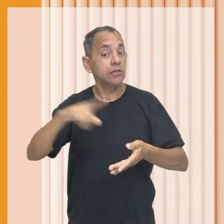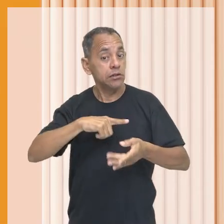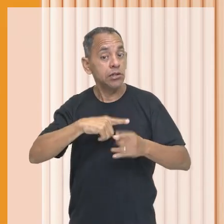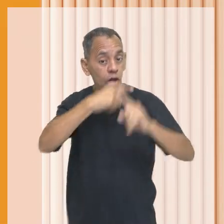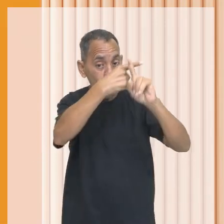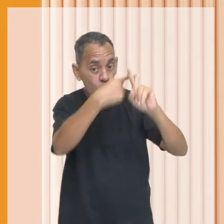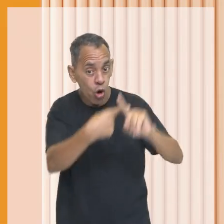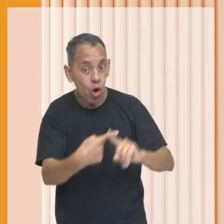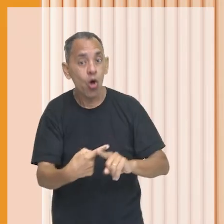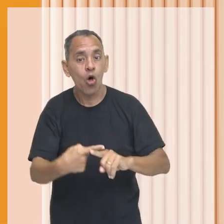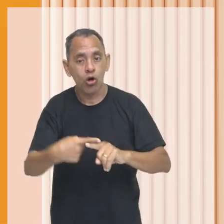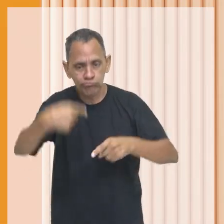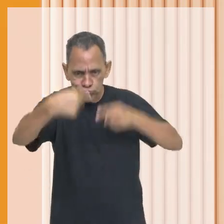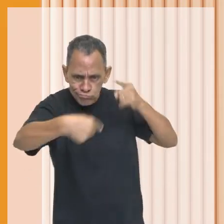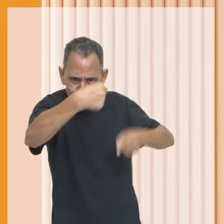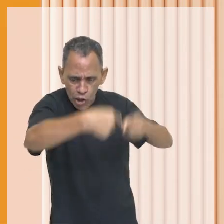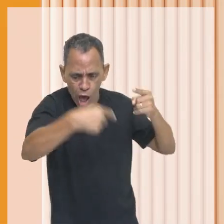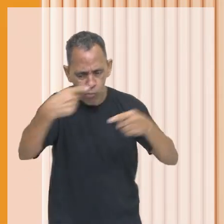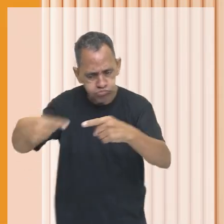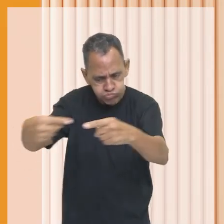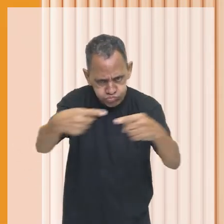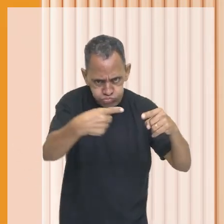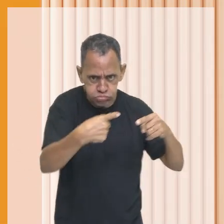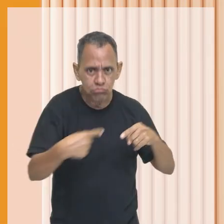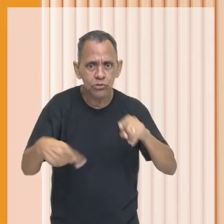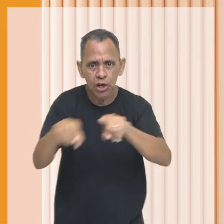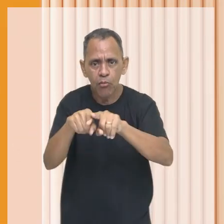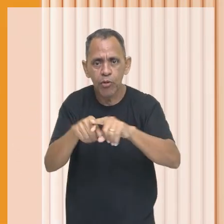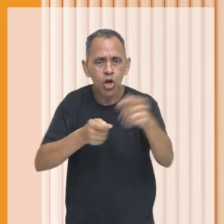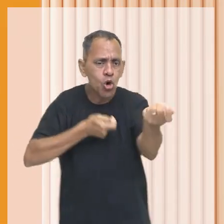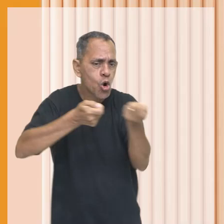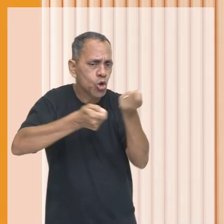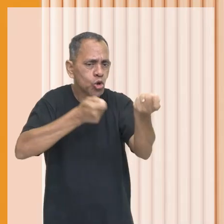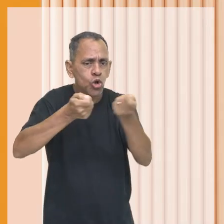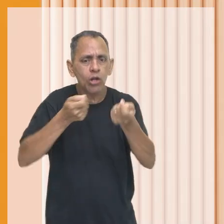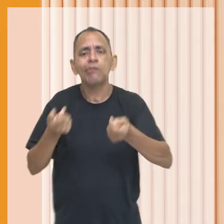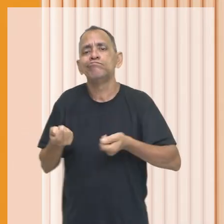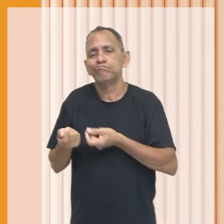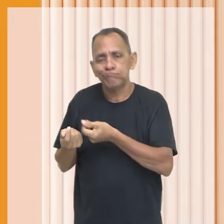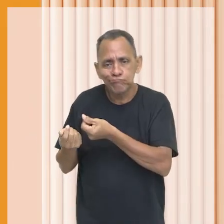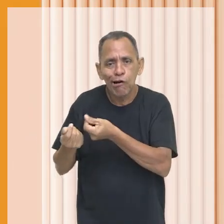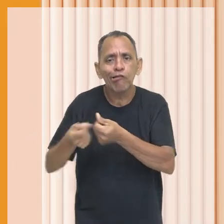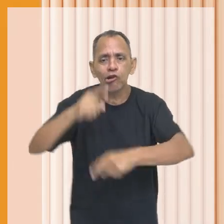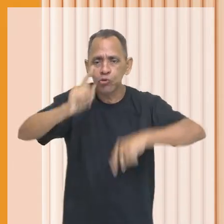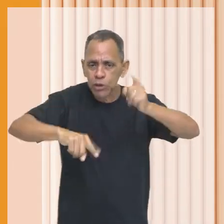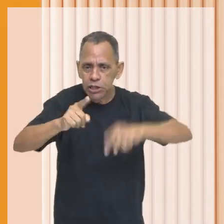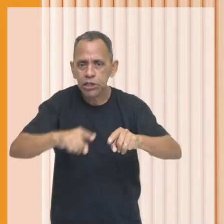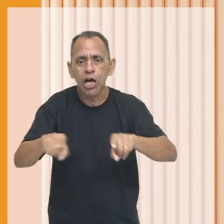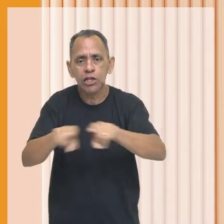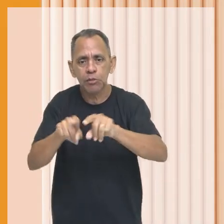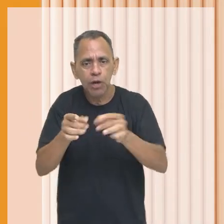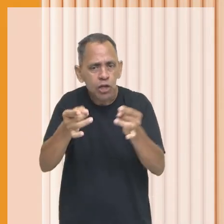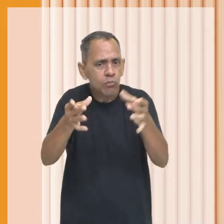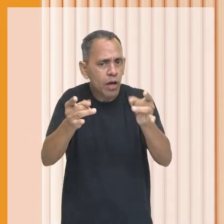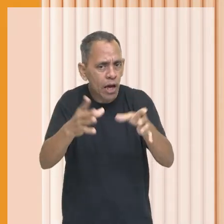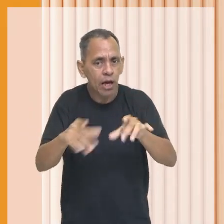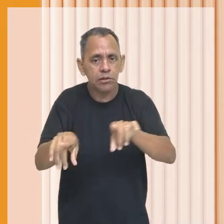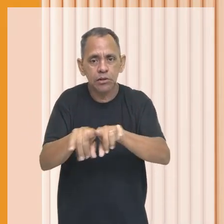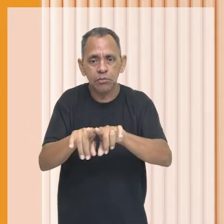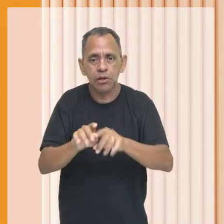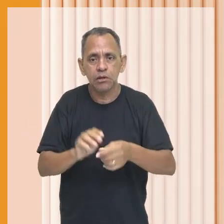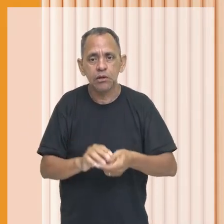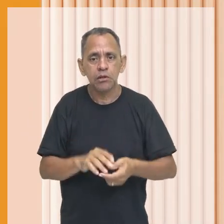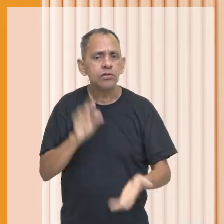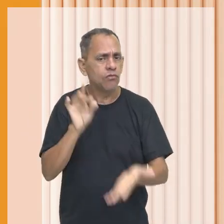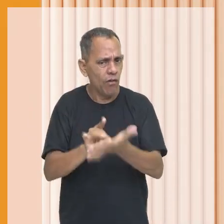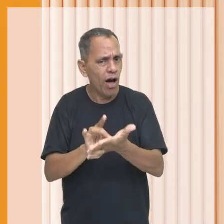empresas nacionais, como uma forma também de equilibrar os preços dos produtos que estavam no mercado. Porque, de certa forma, o raciocínio dele não